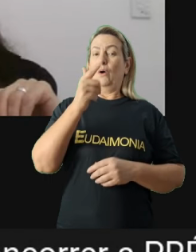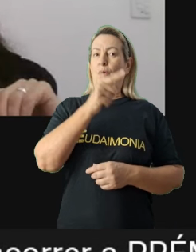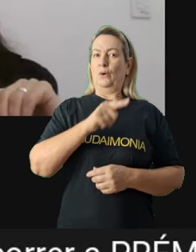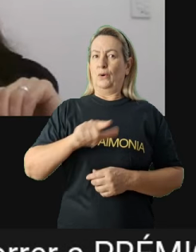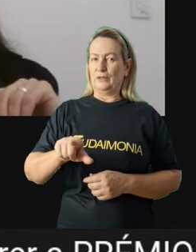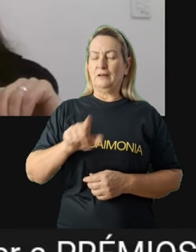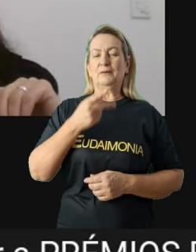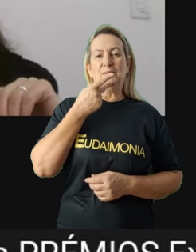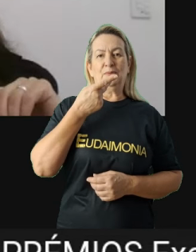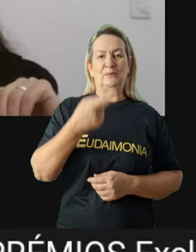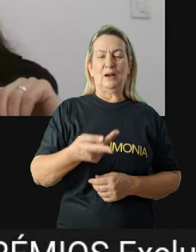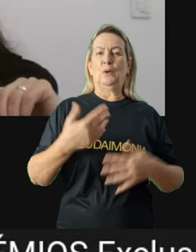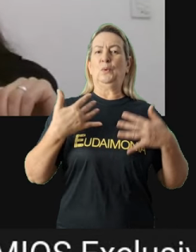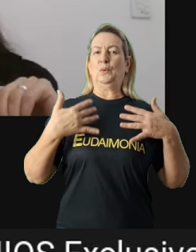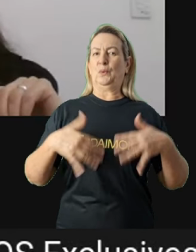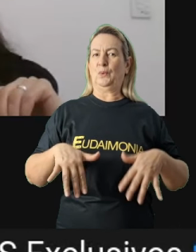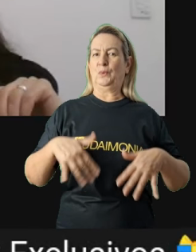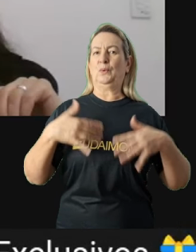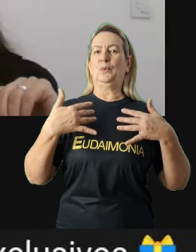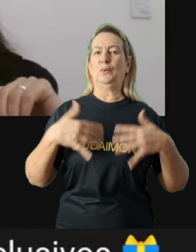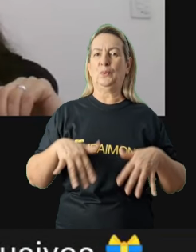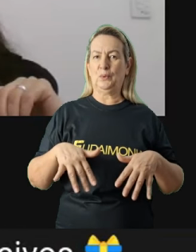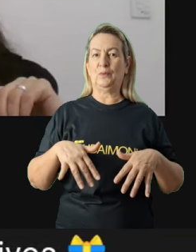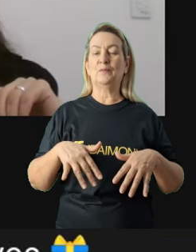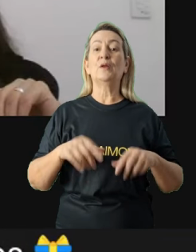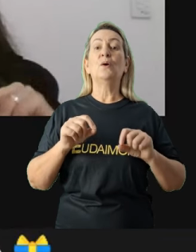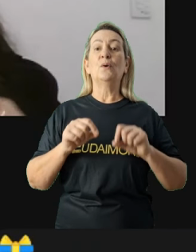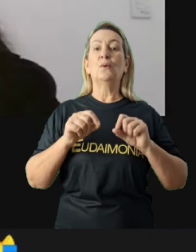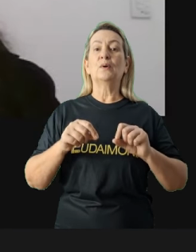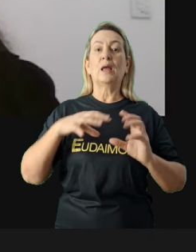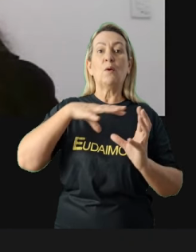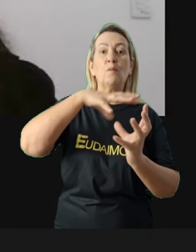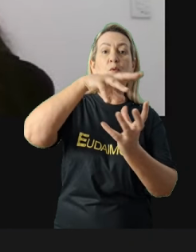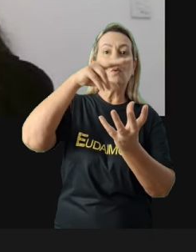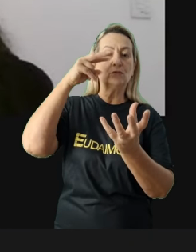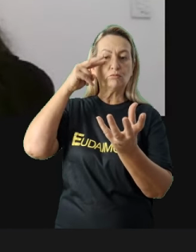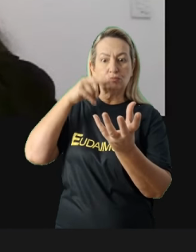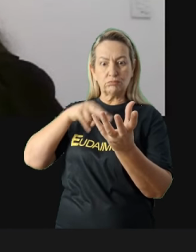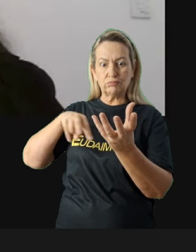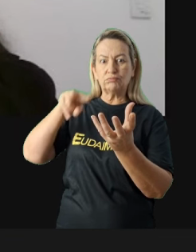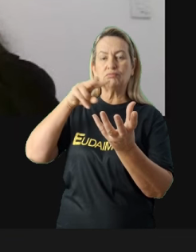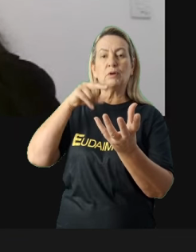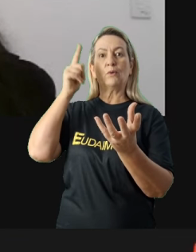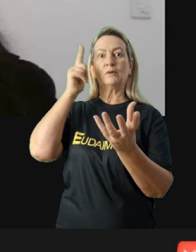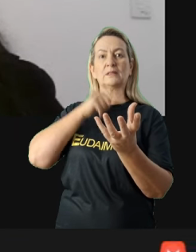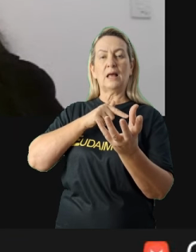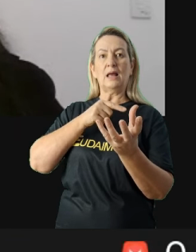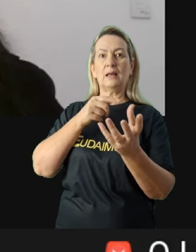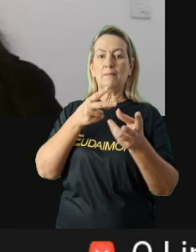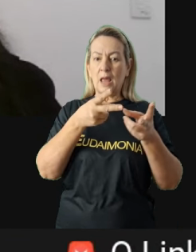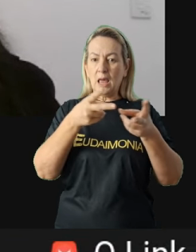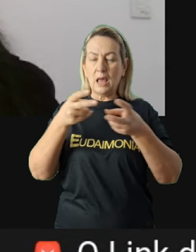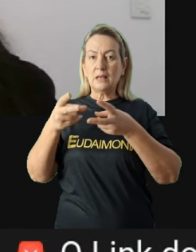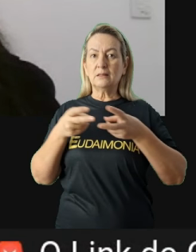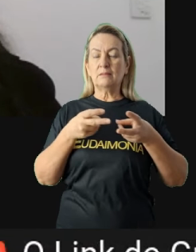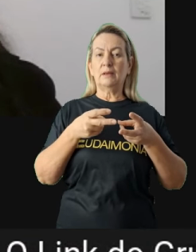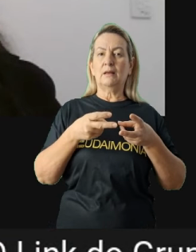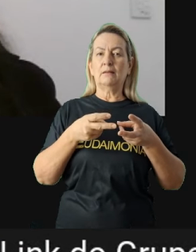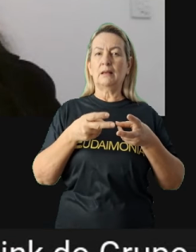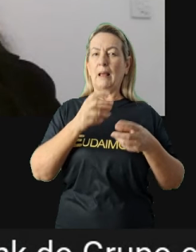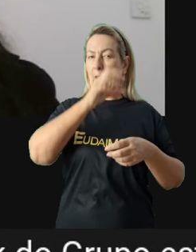Bom, de novo, né? O tamanho do nosso mundo é o tamanho dos nossos olhos, é onde a gente consegue enxergar,